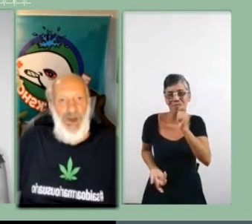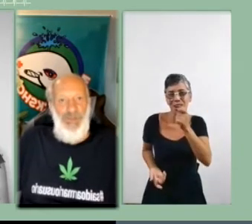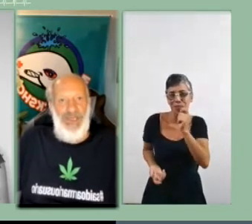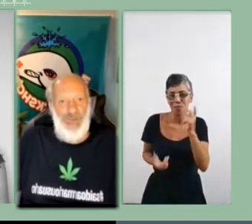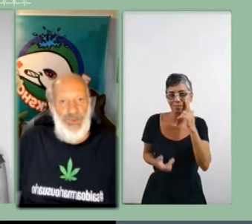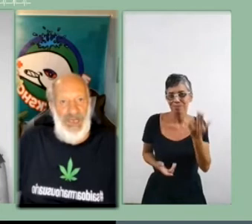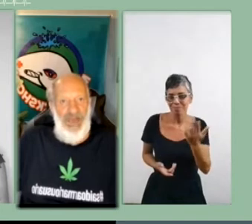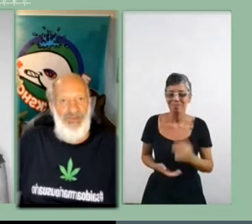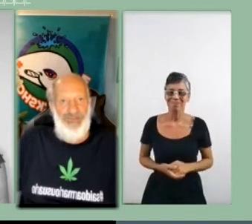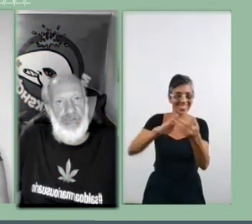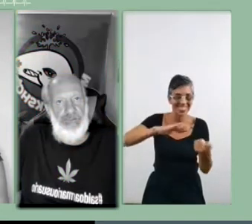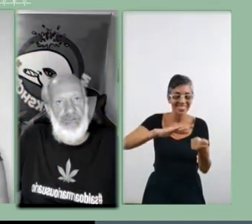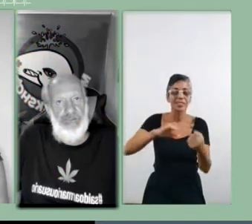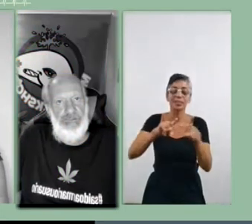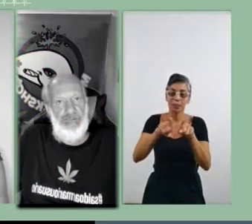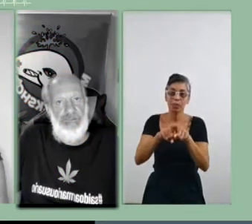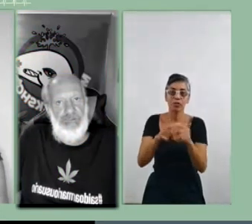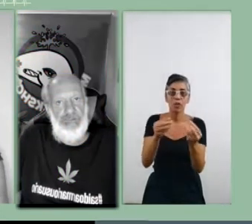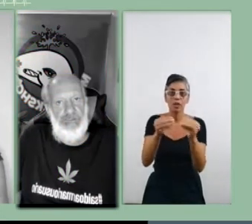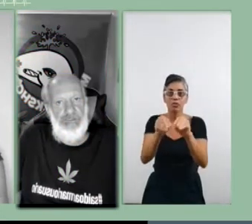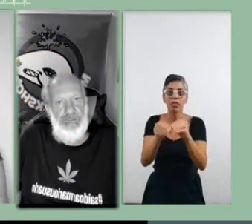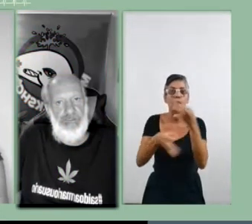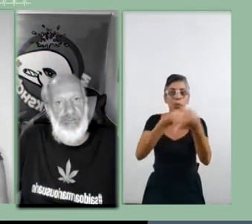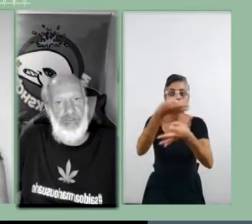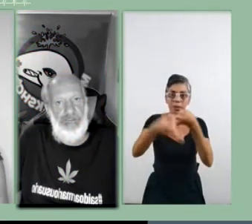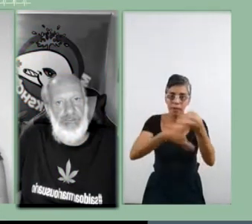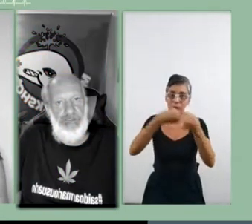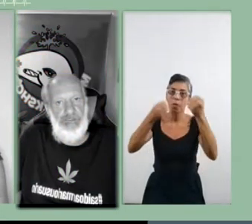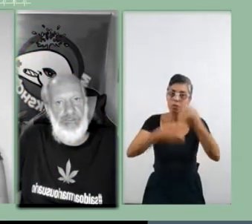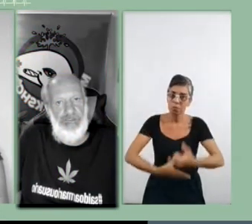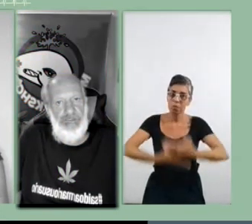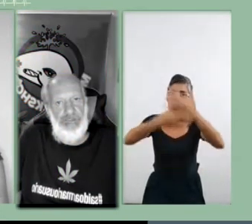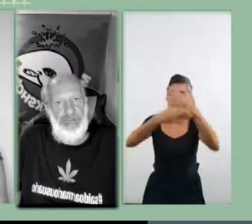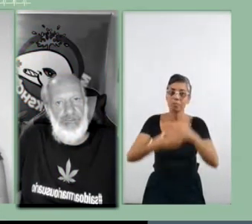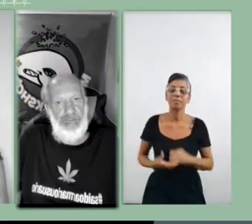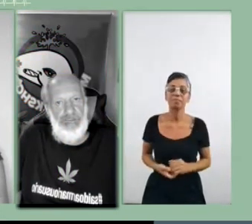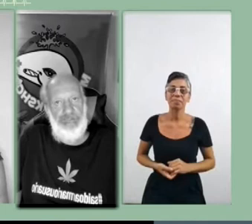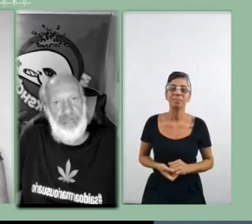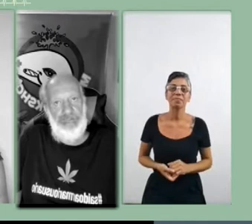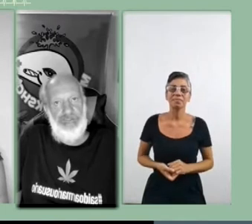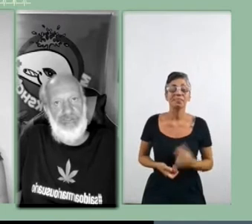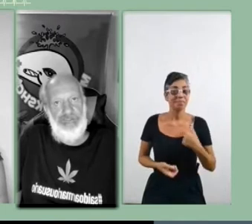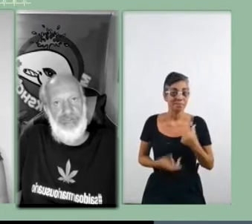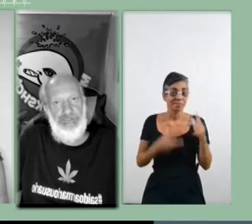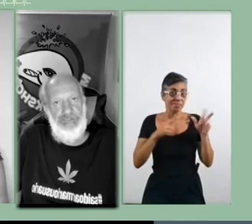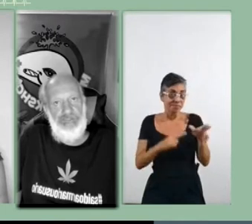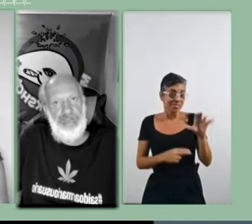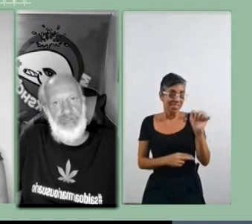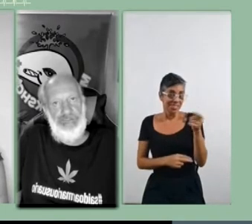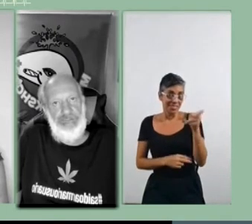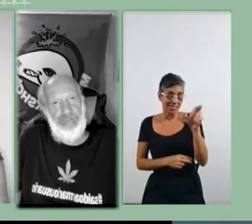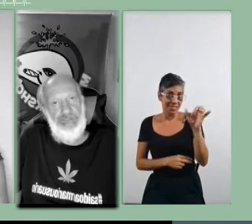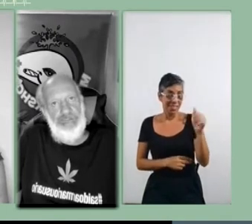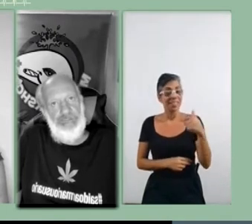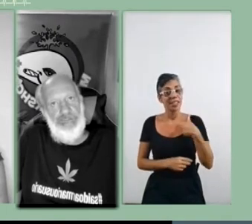de forma responsável. Mas vou falar, eu sou que nem a Deia falou, meu uso sempre foi profilático. Por